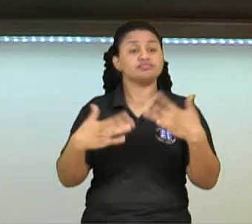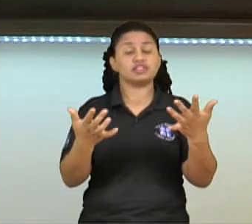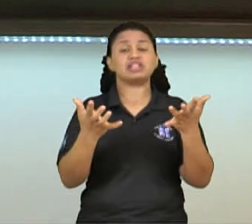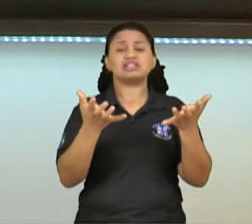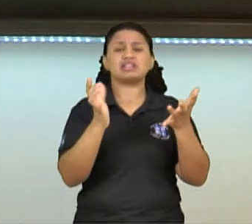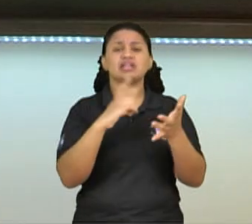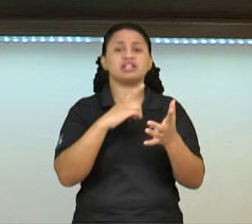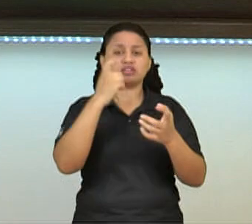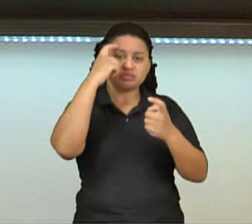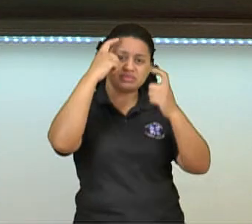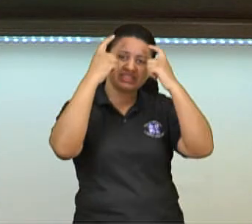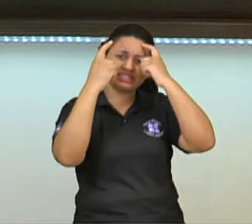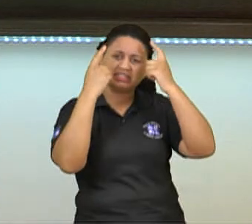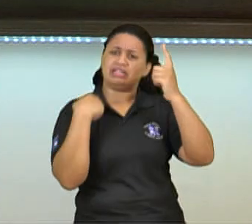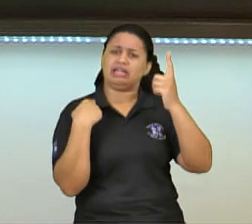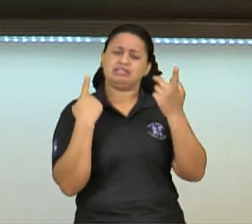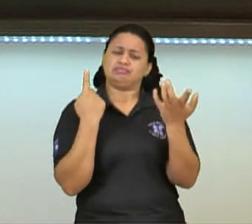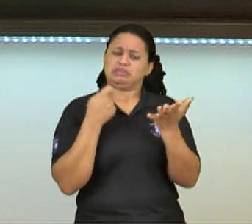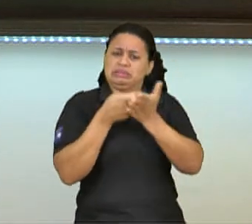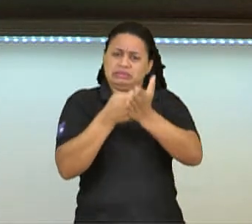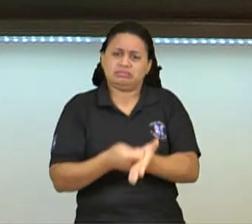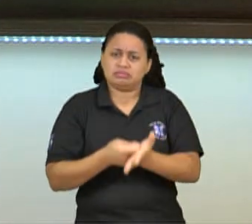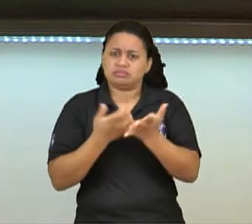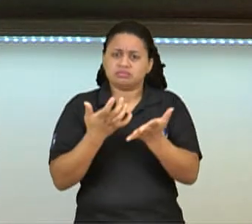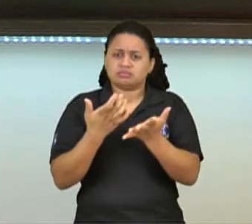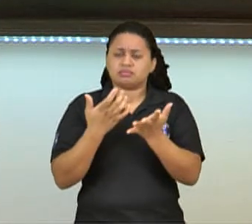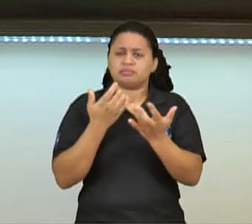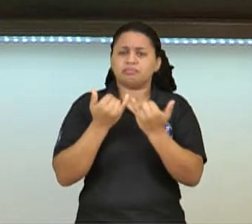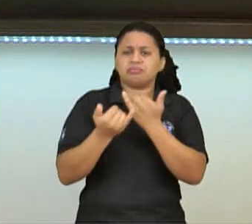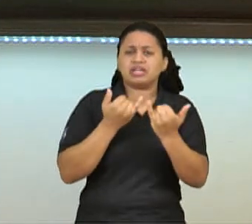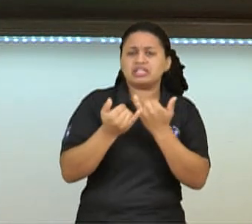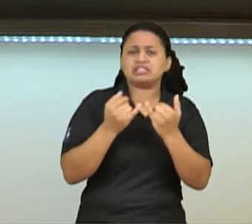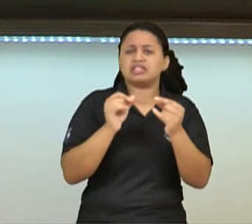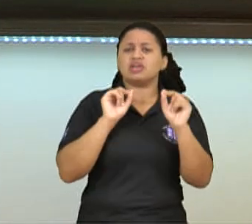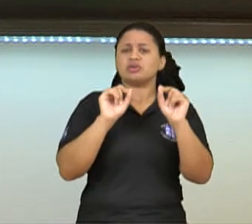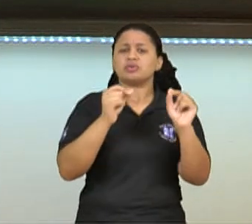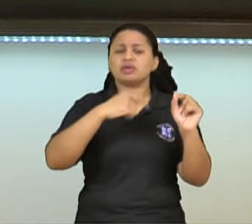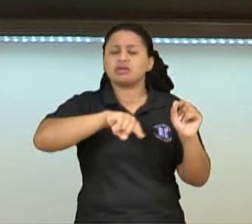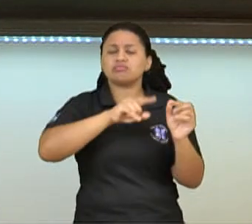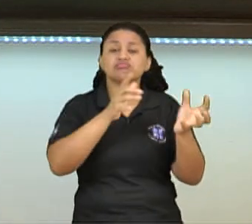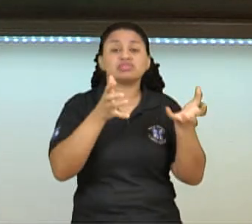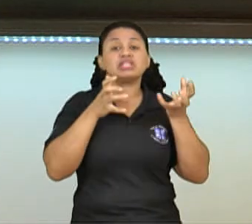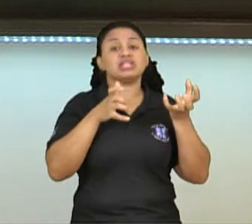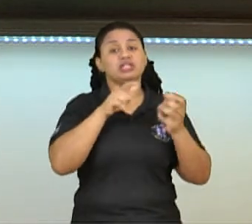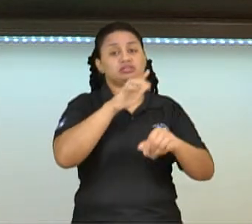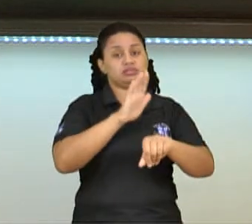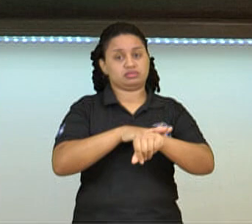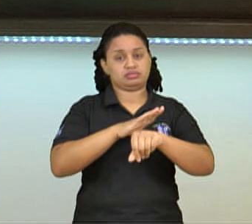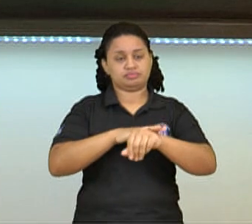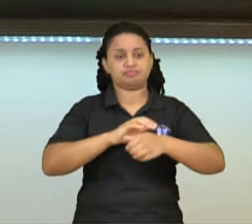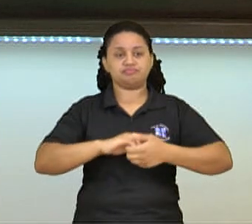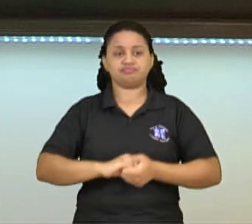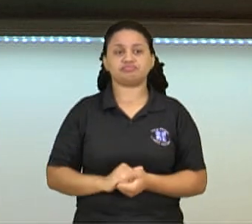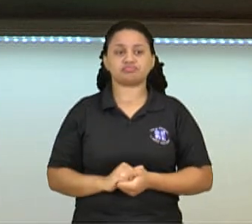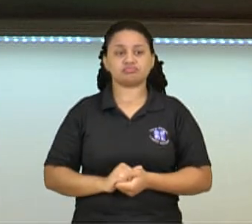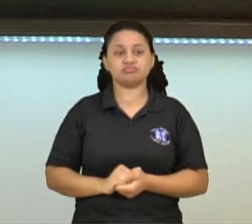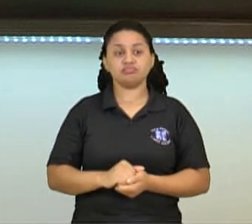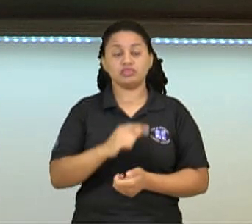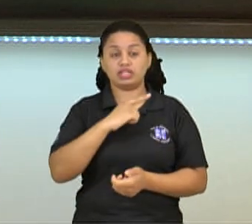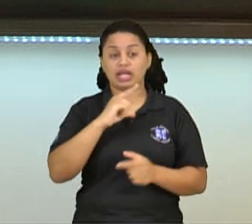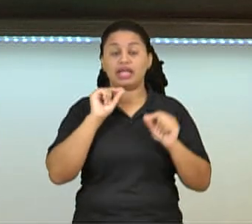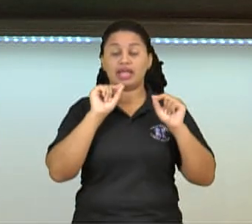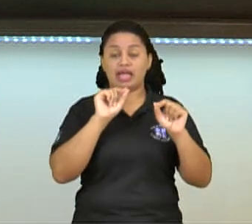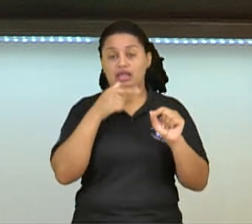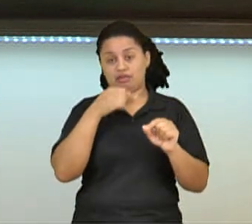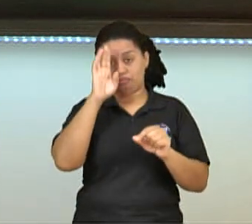assim, ideias bastante radicais, próximo ao que se desejava naquele momento. Eles vão ser liderados